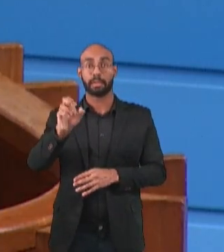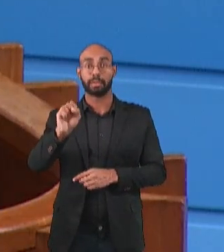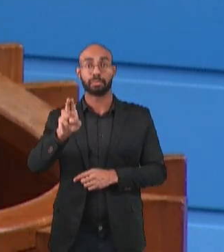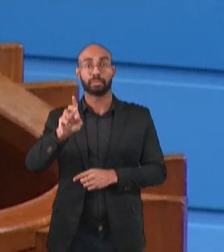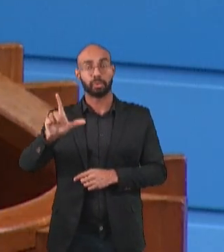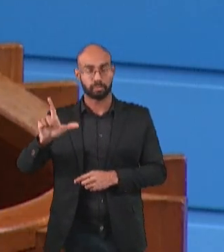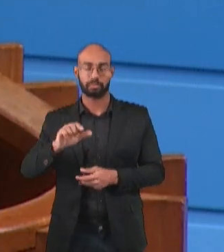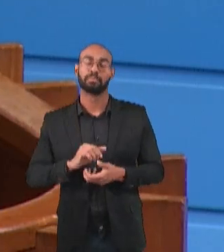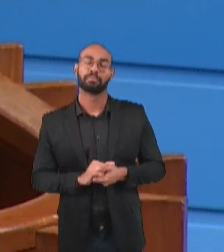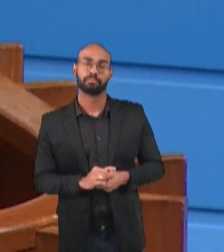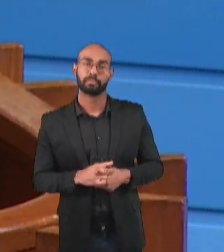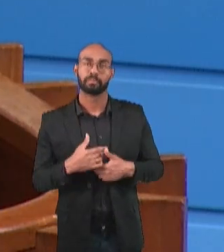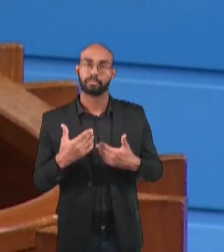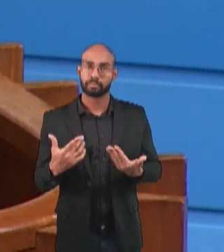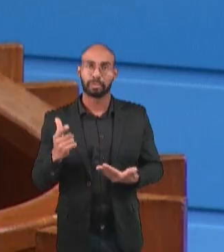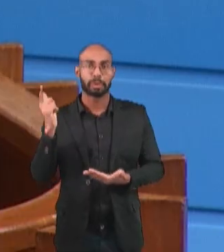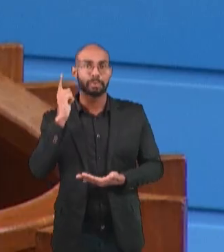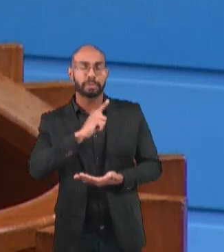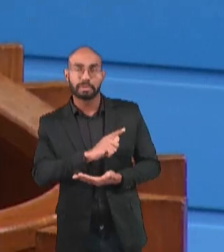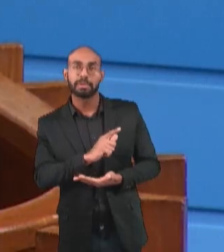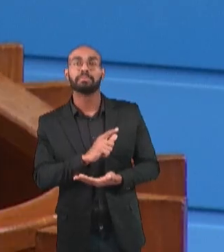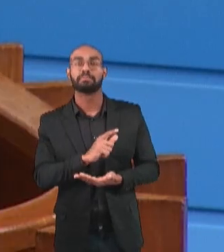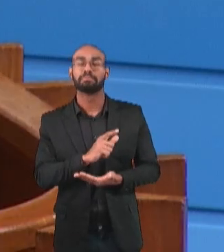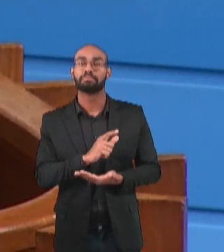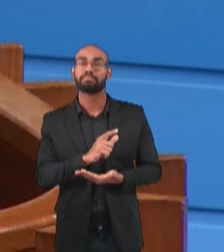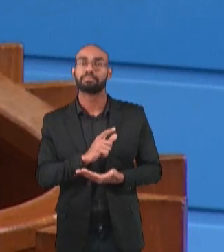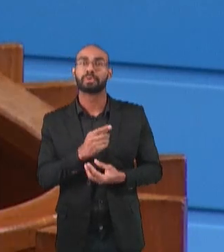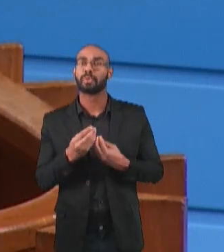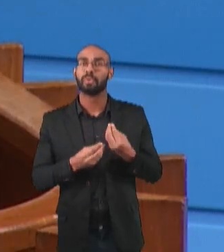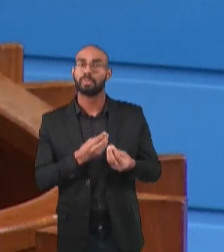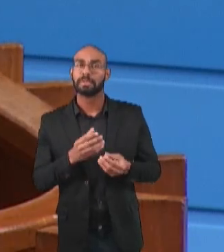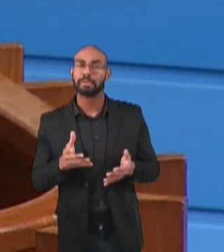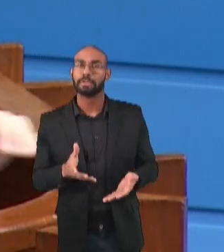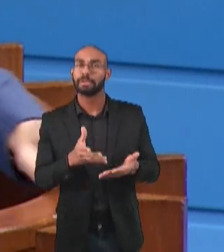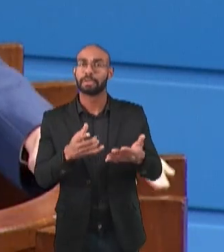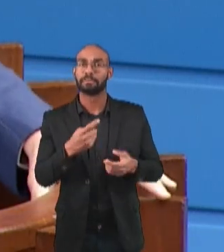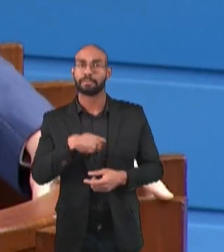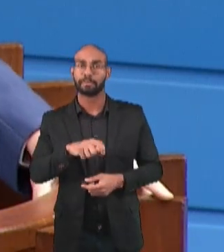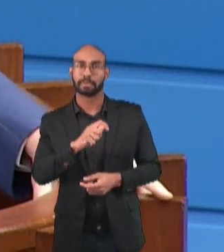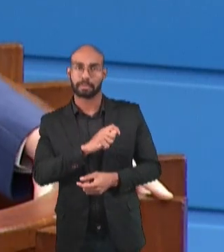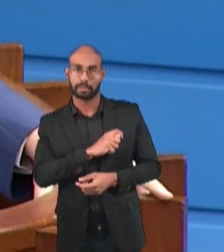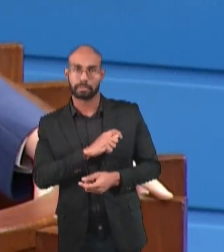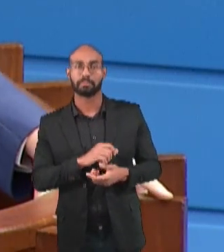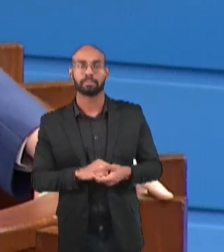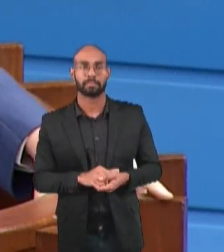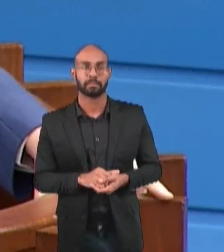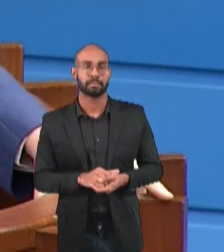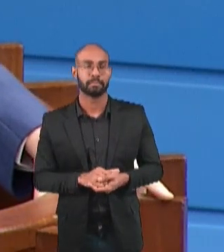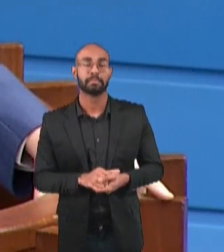condição para receber incentivos fiscais ou